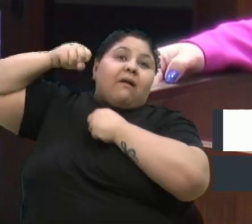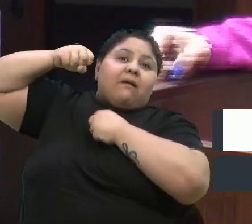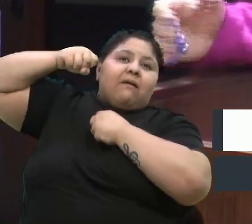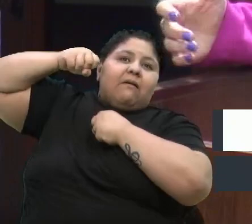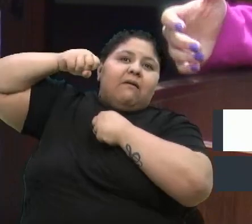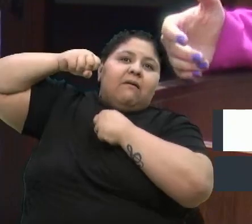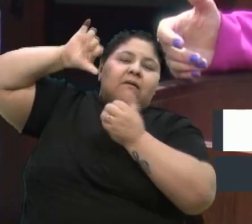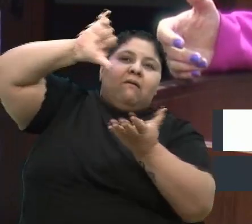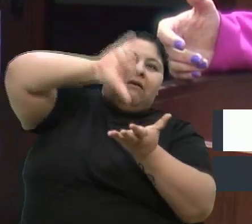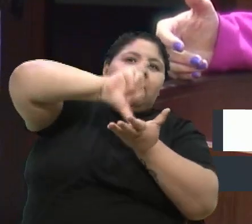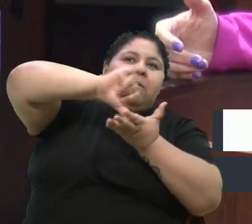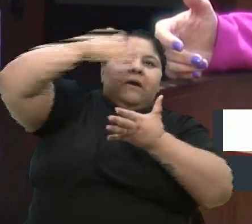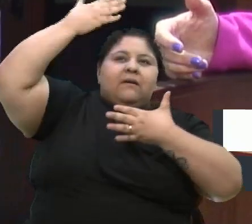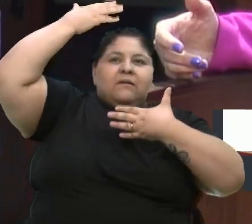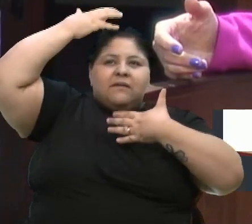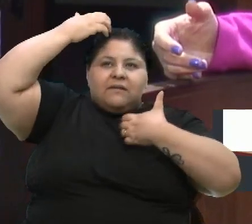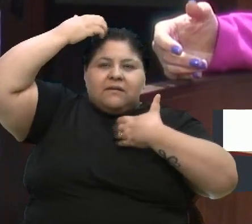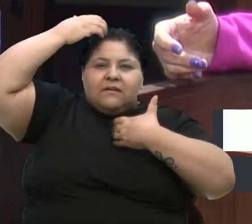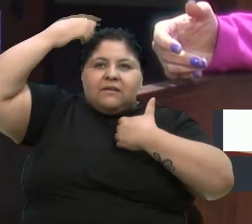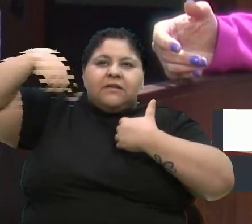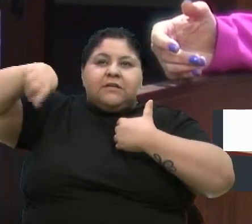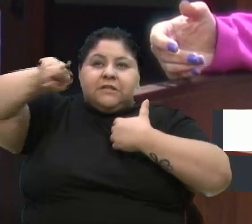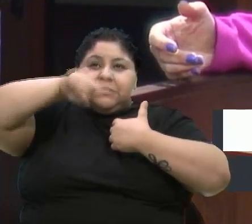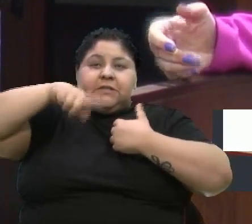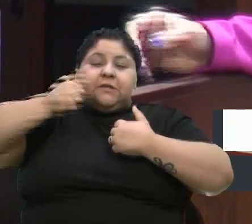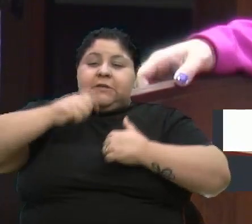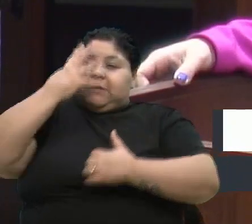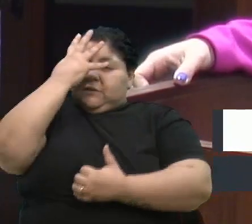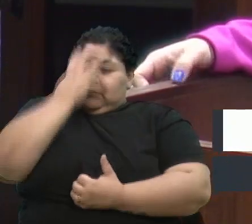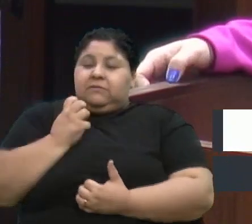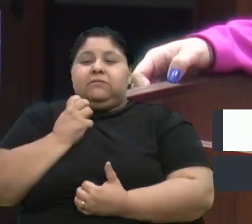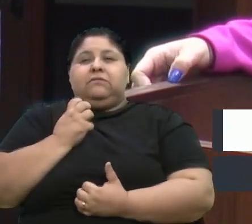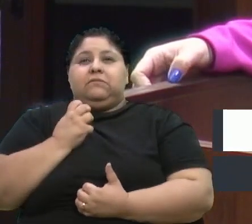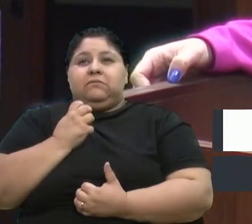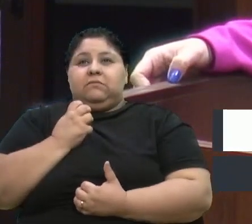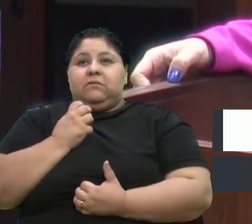Macaquinhos. A gente precisa ter celeridade e resolução